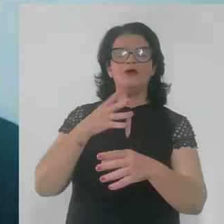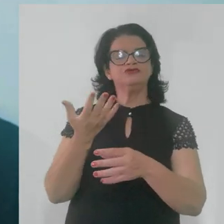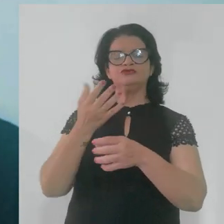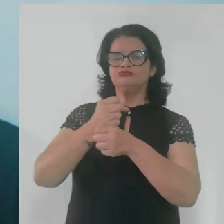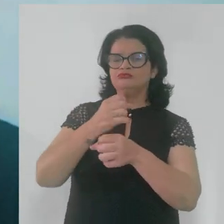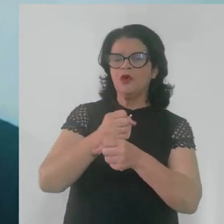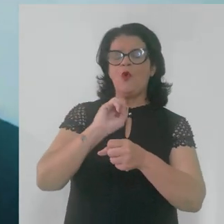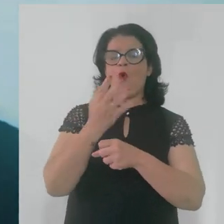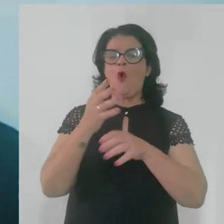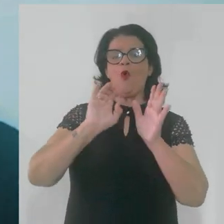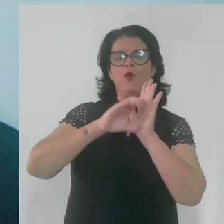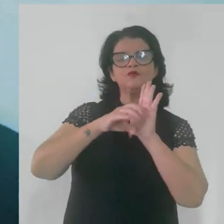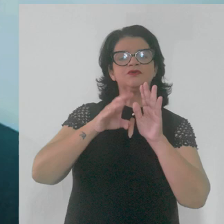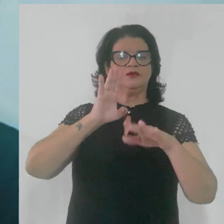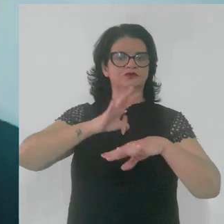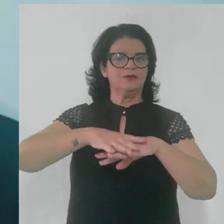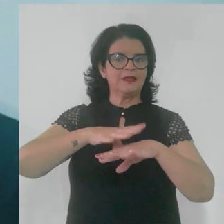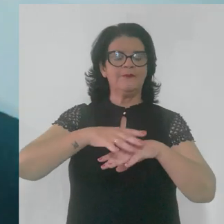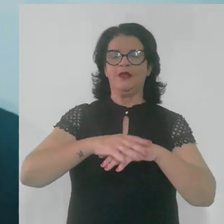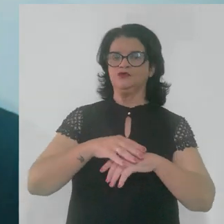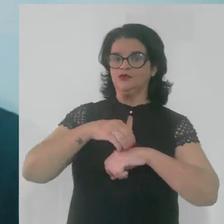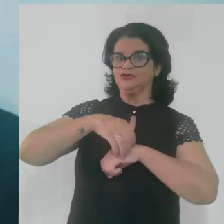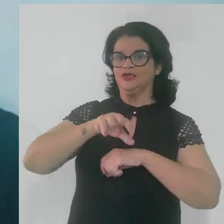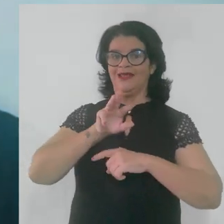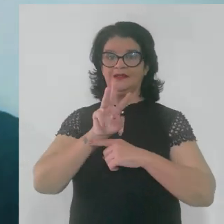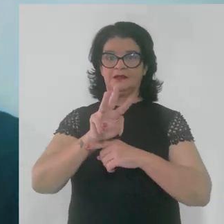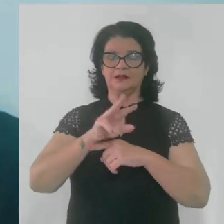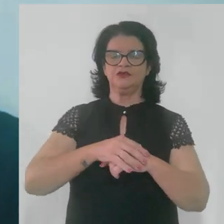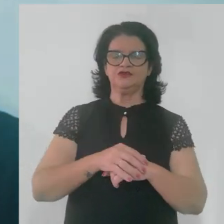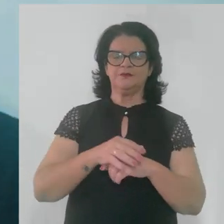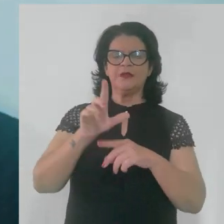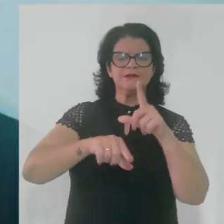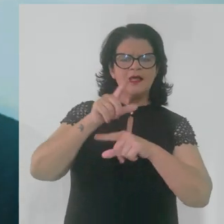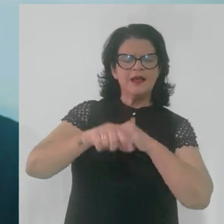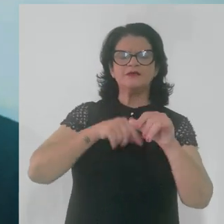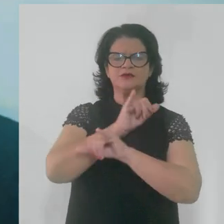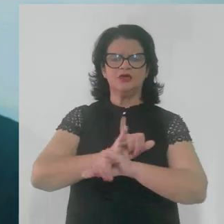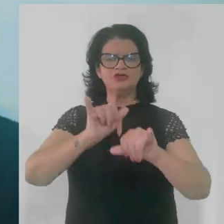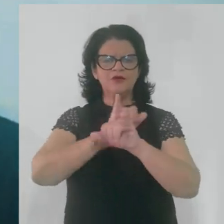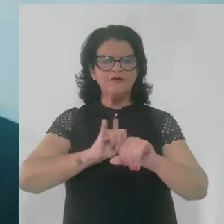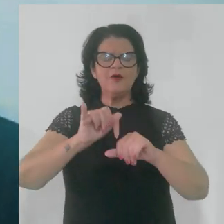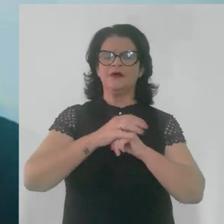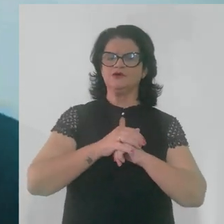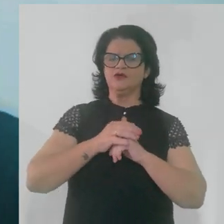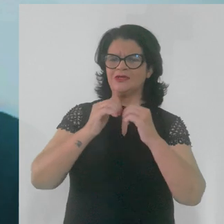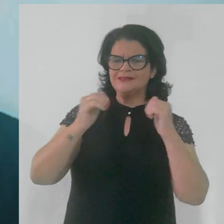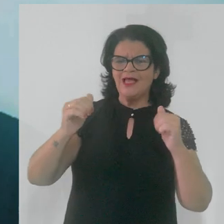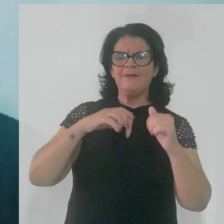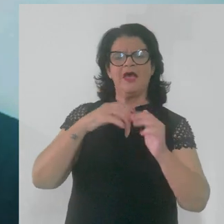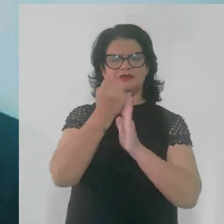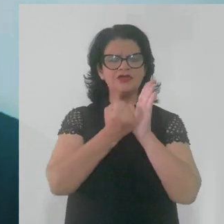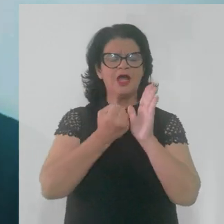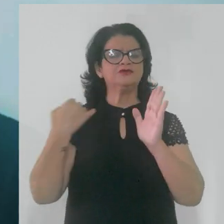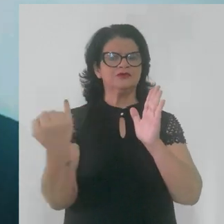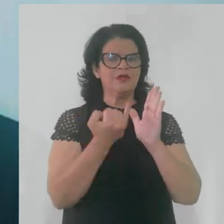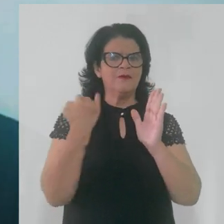indicam operações ou conceitos matemáticos. Dica número 3: seleção de informações. Separe